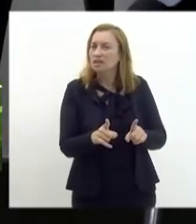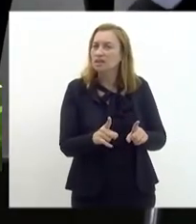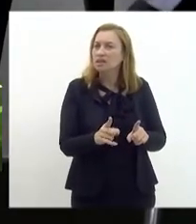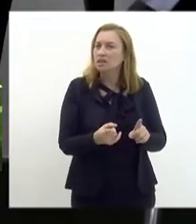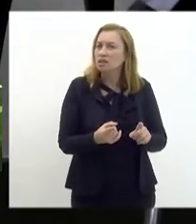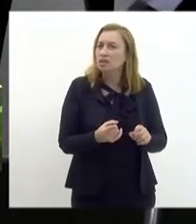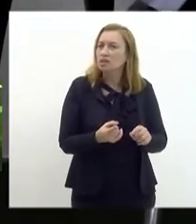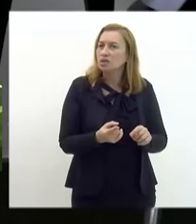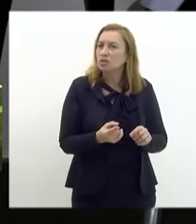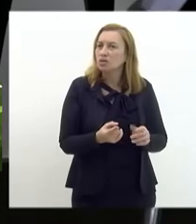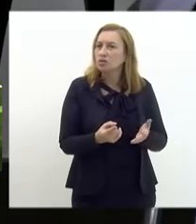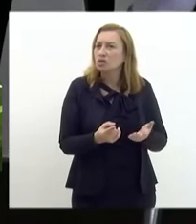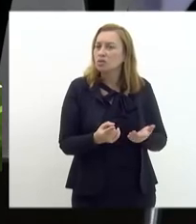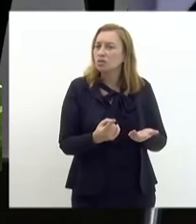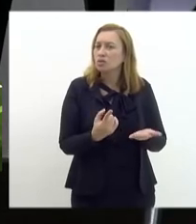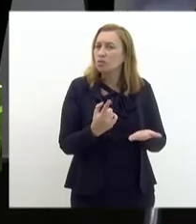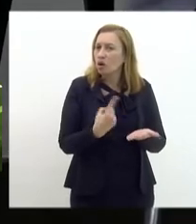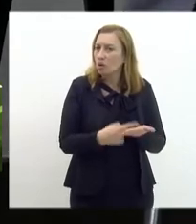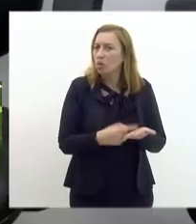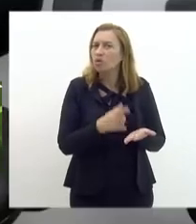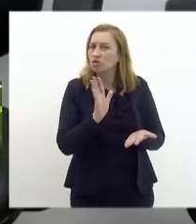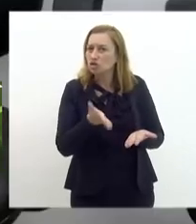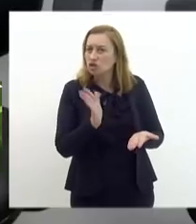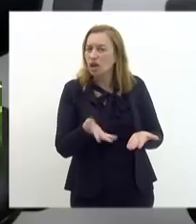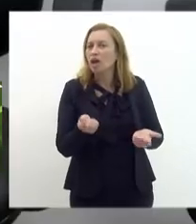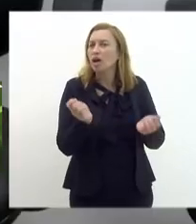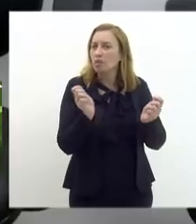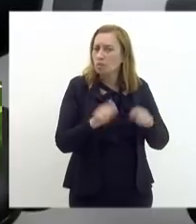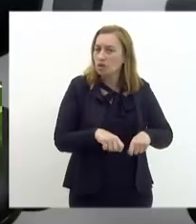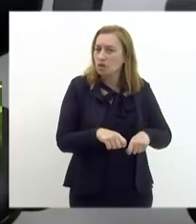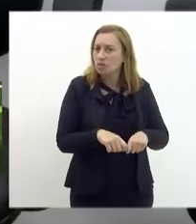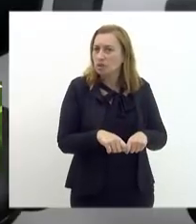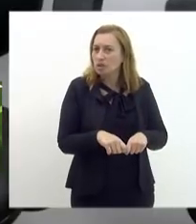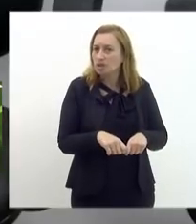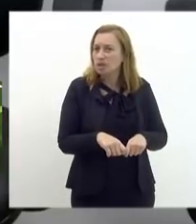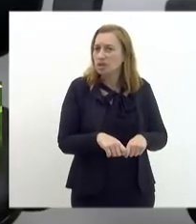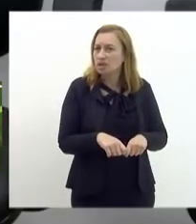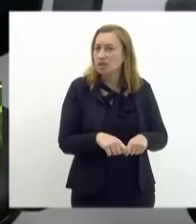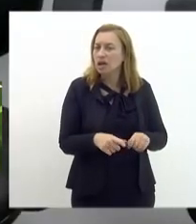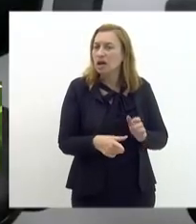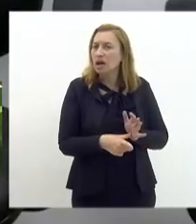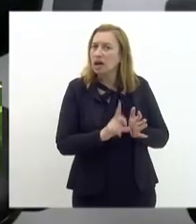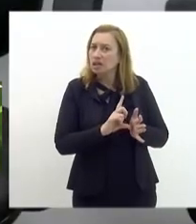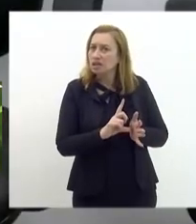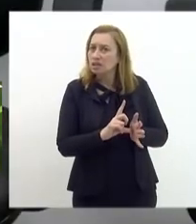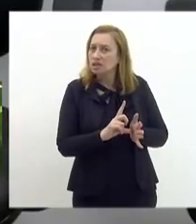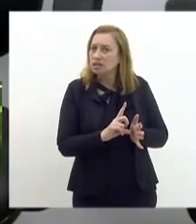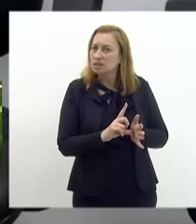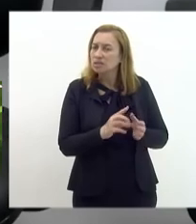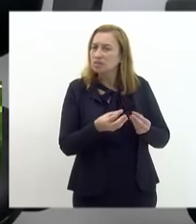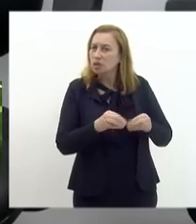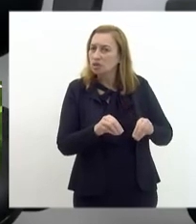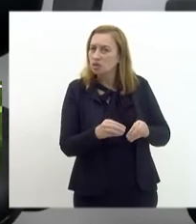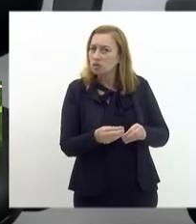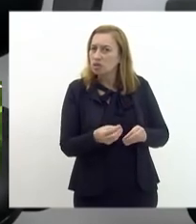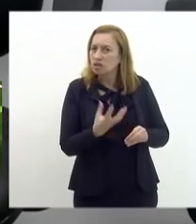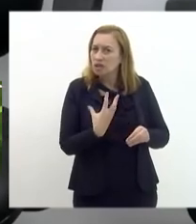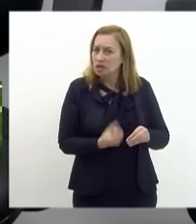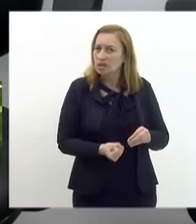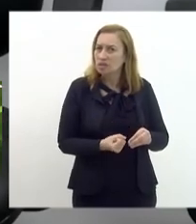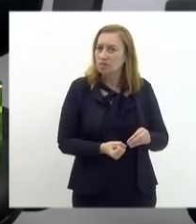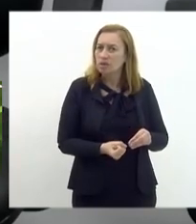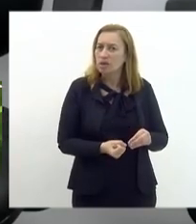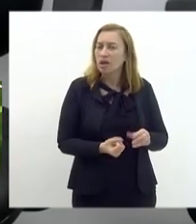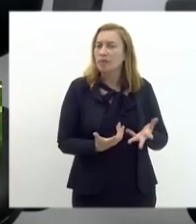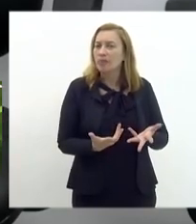para fins. Não, mas no acordo, desde já existe a possibilidade de se antecipar prejuízos. Uhum.